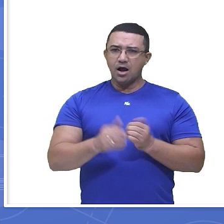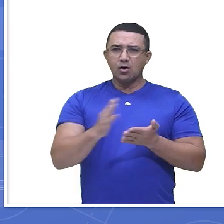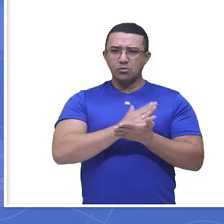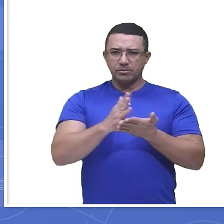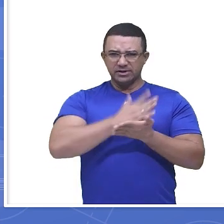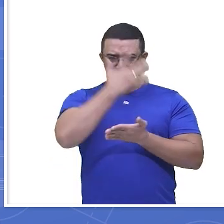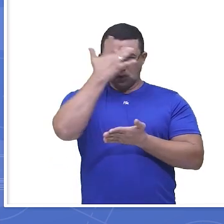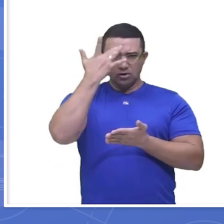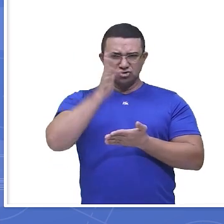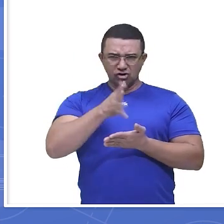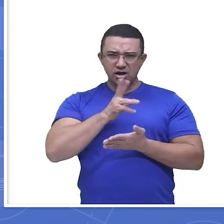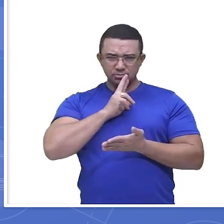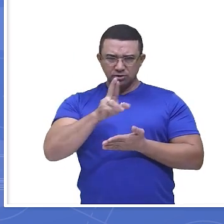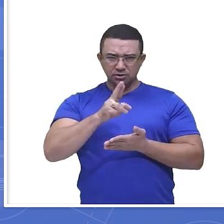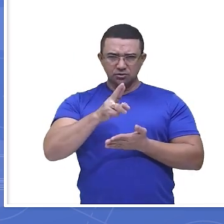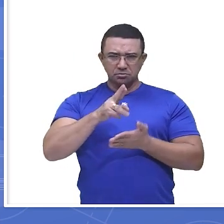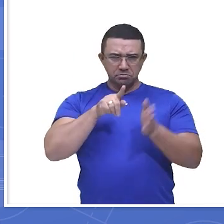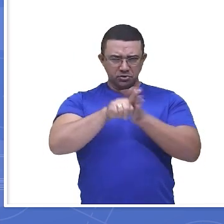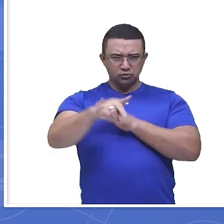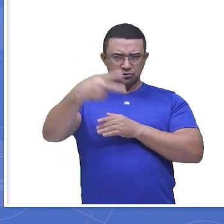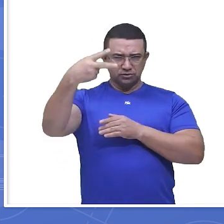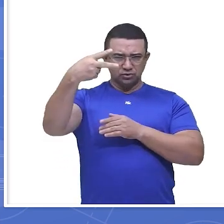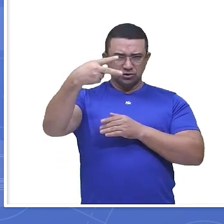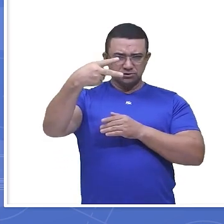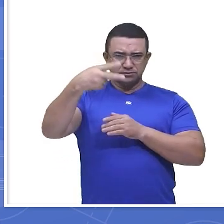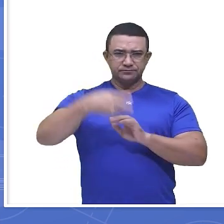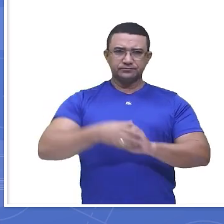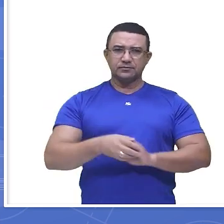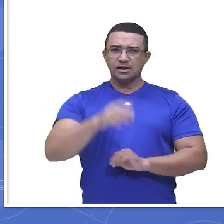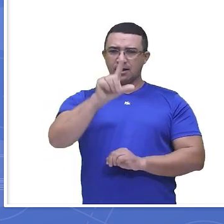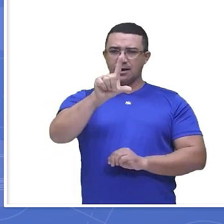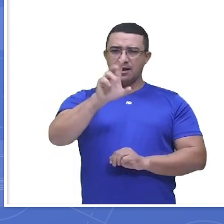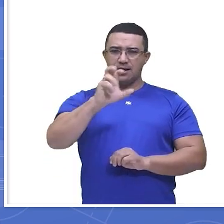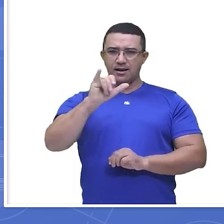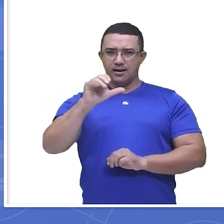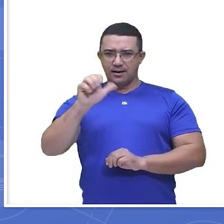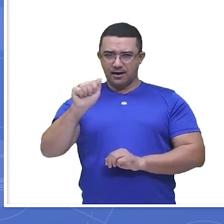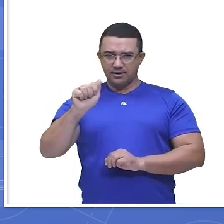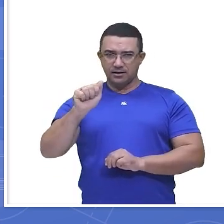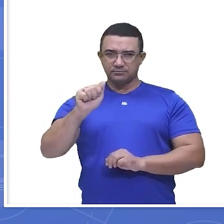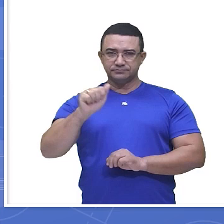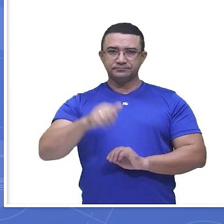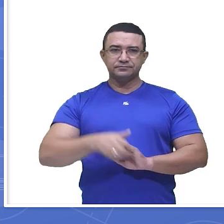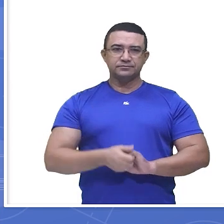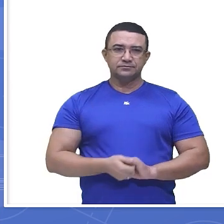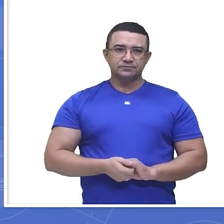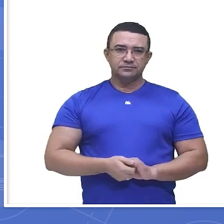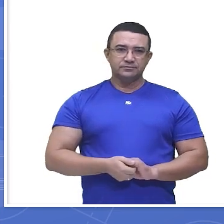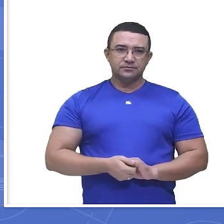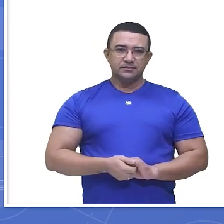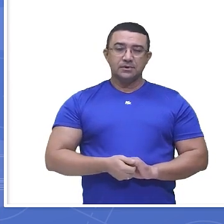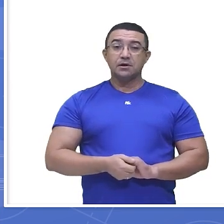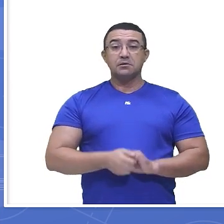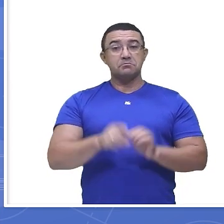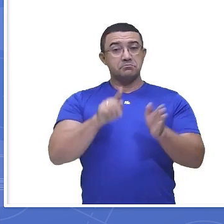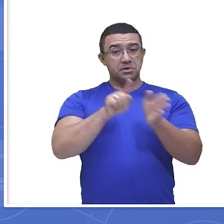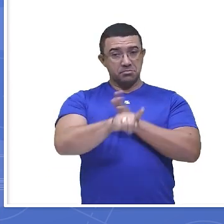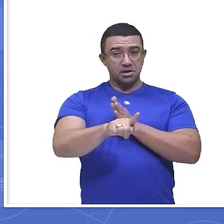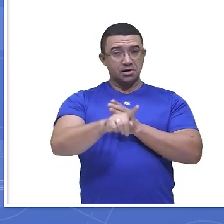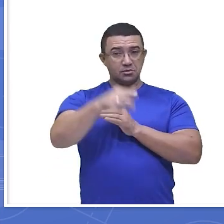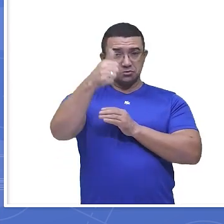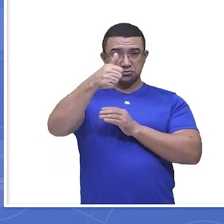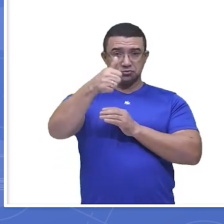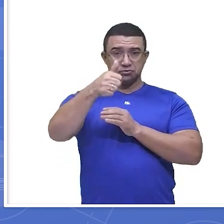questão? A Leia, não é isso? Leias, a Suelen. Primeira questão,